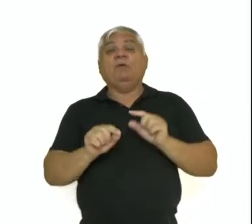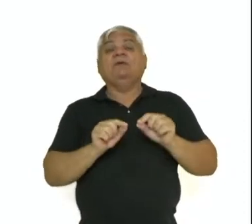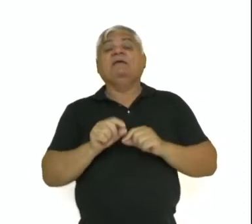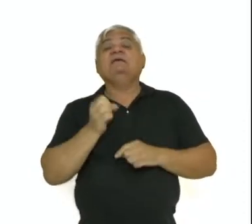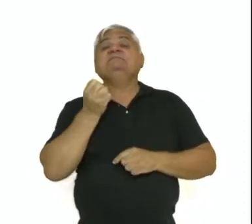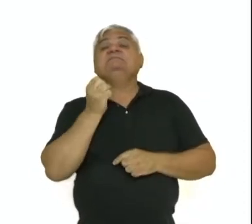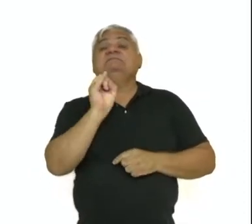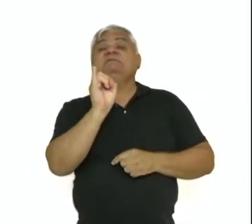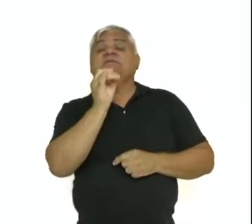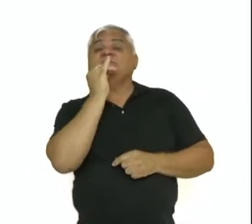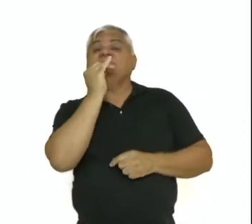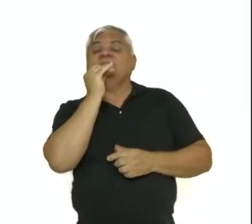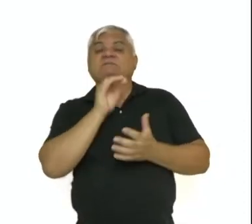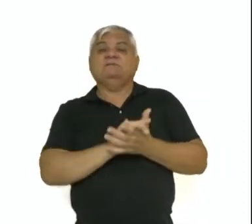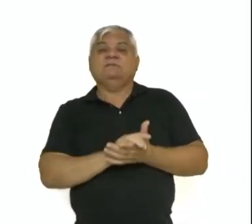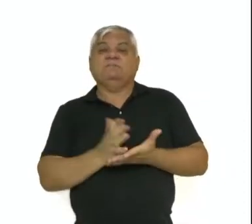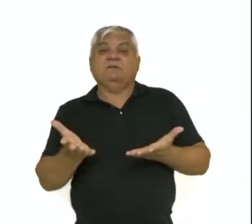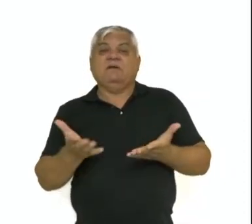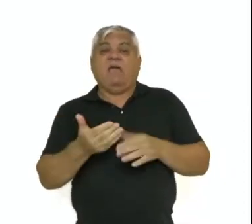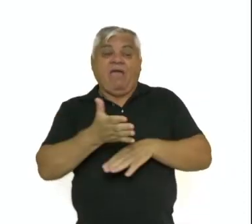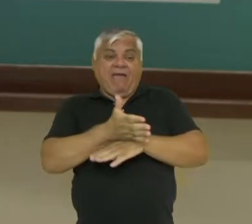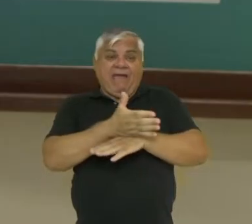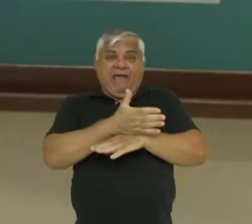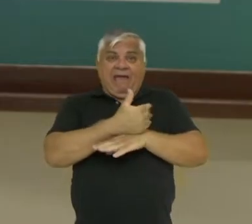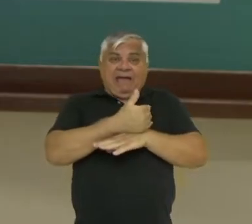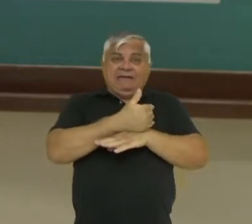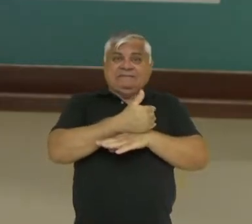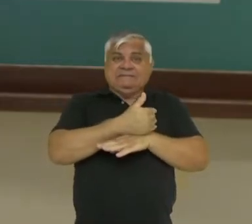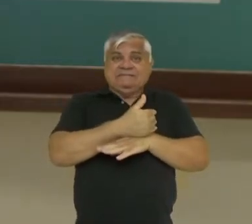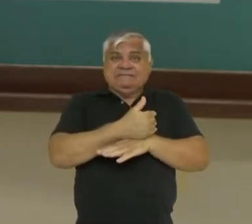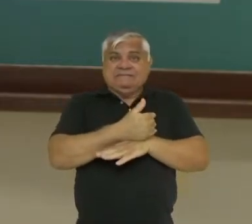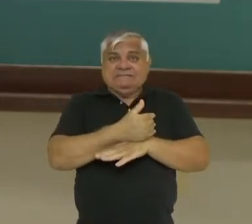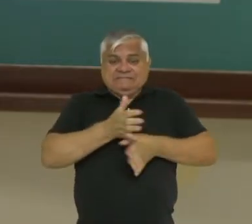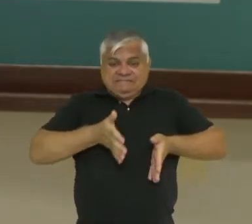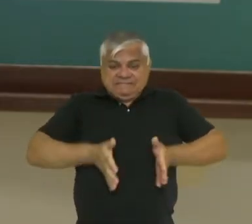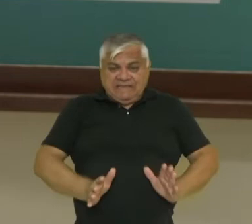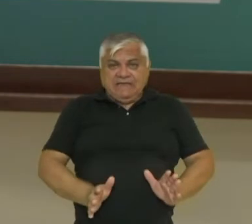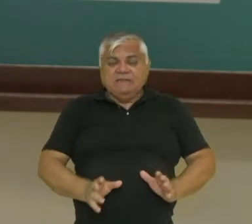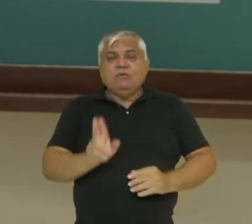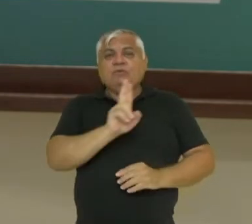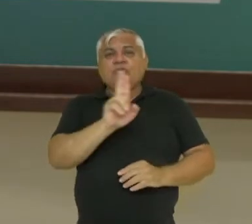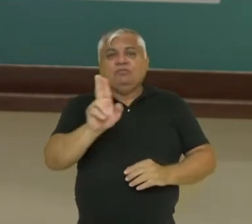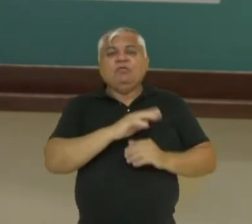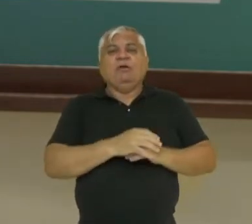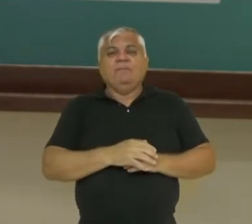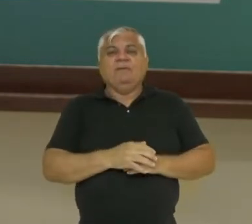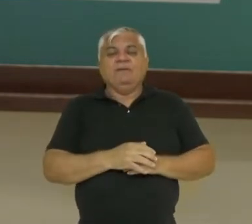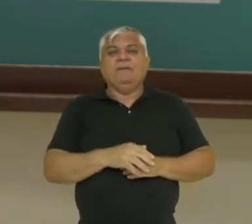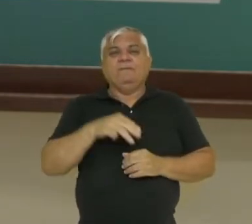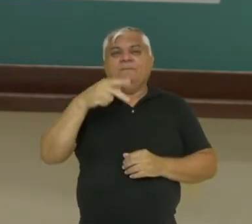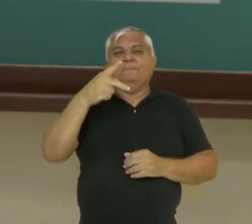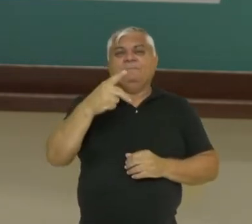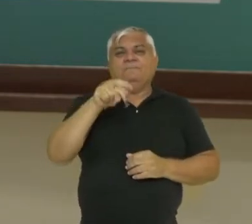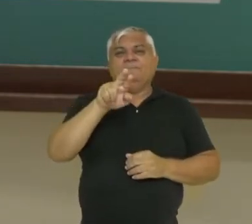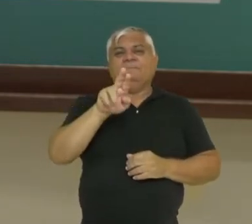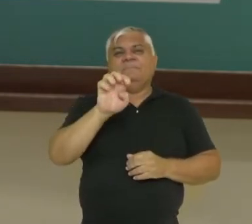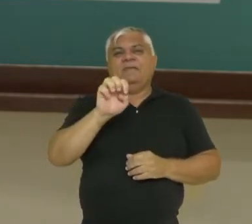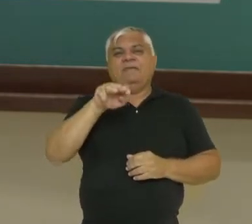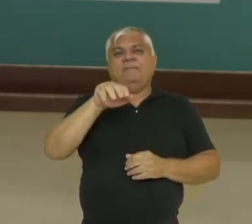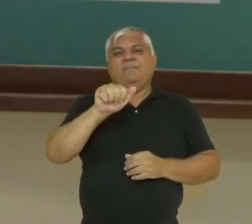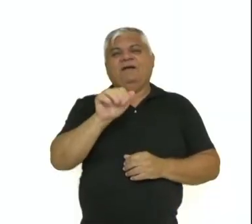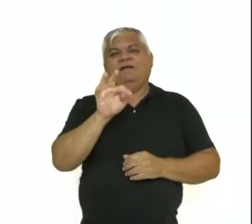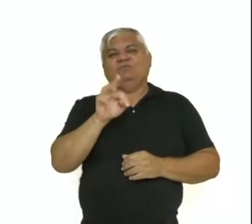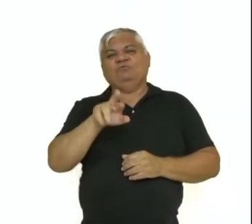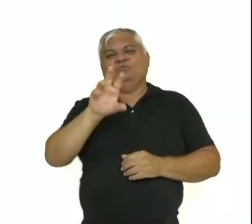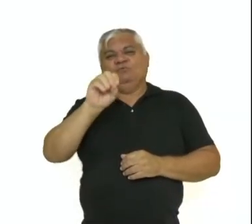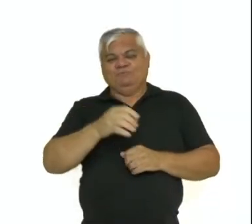se for muito antes dessas 40 semanas, a gente chama de parto prematuro. O